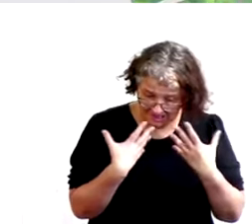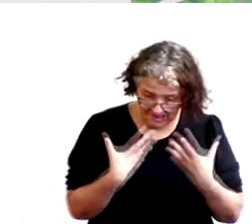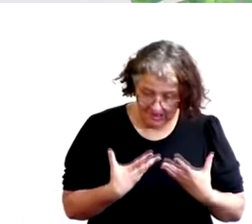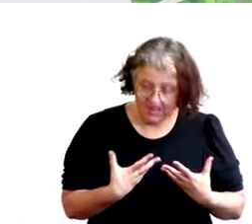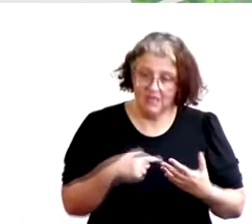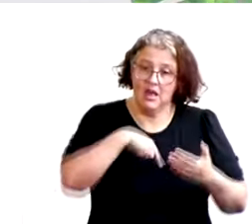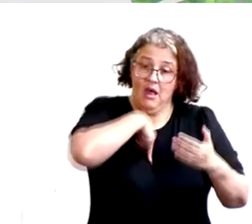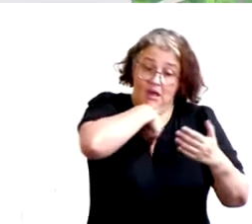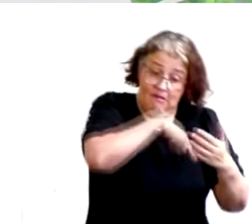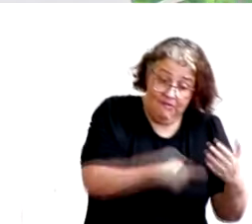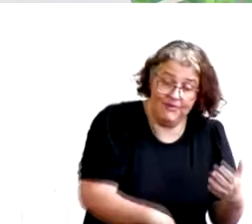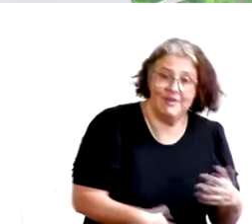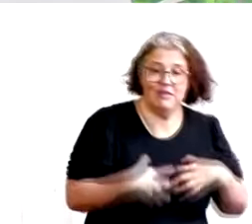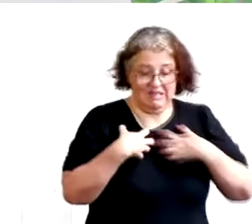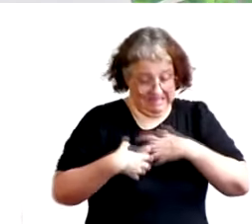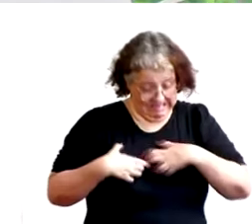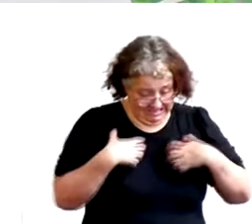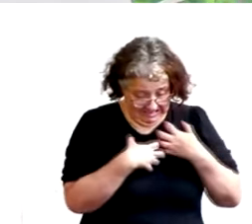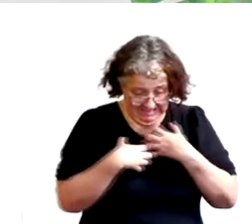angústias